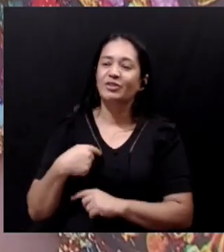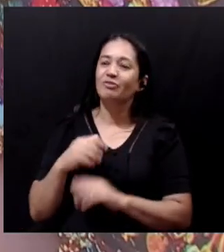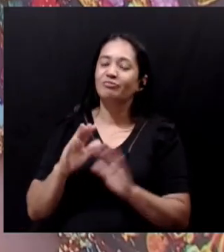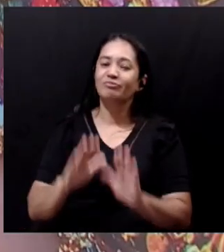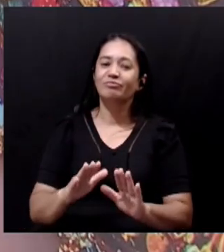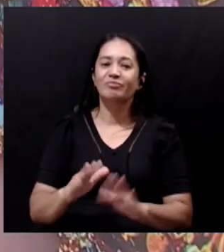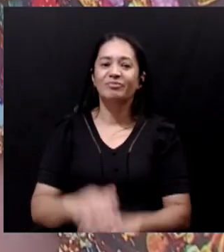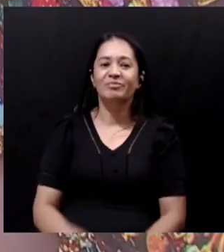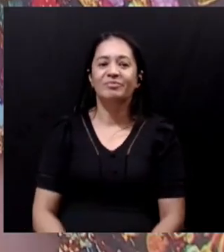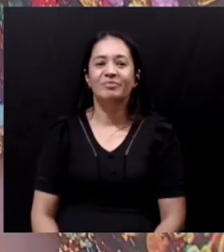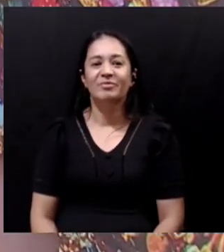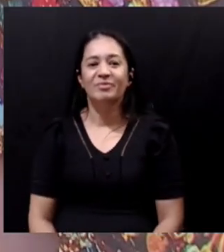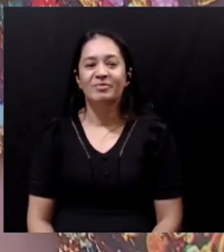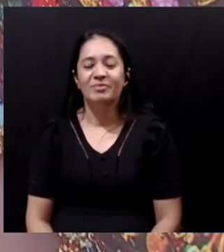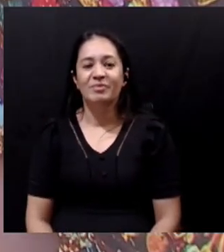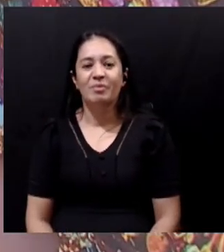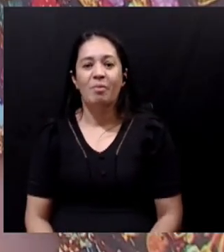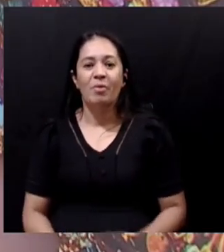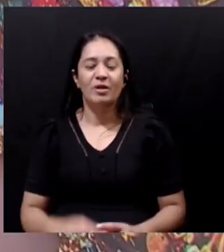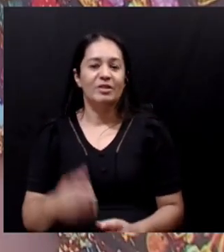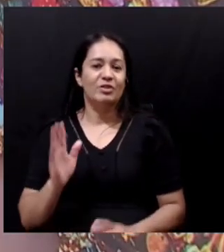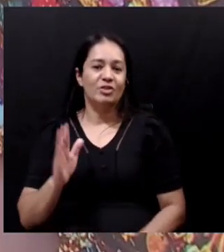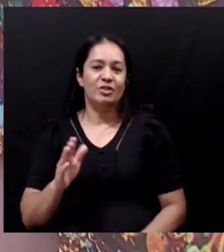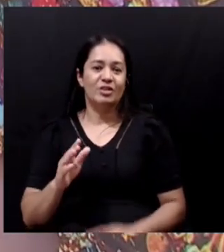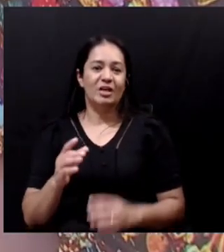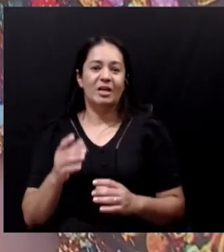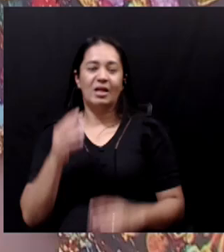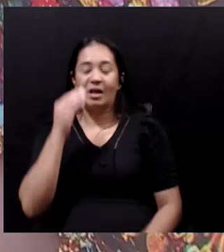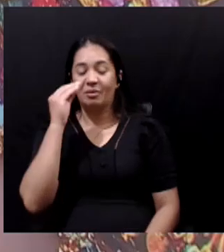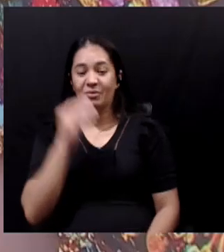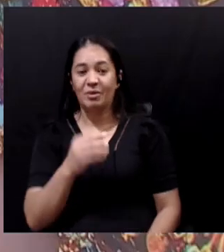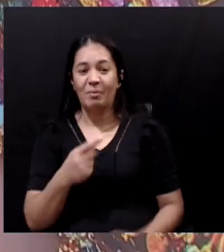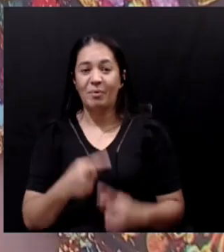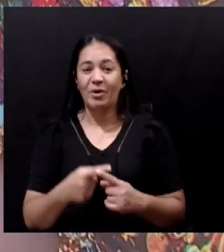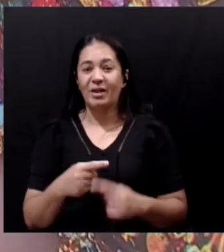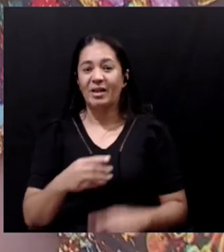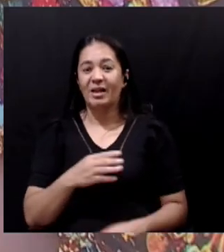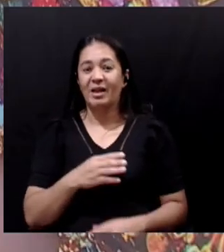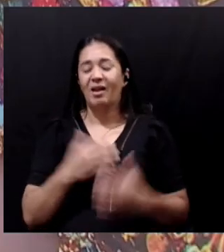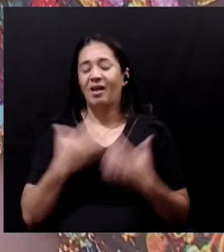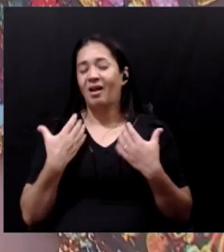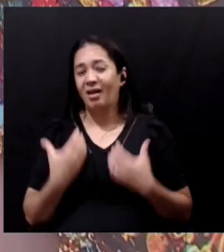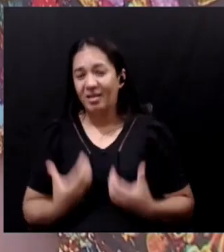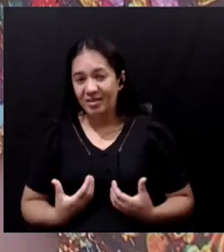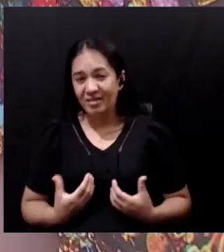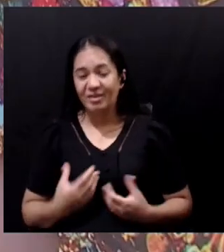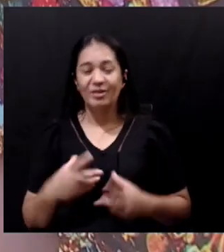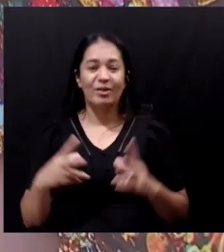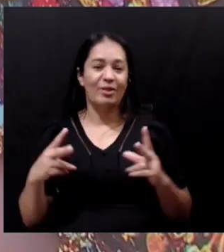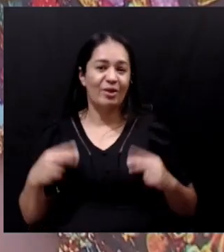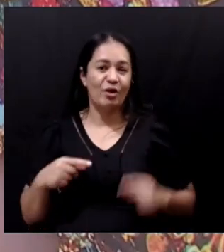senão eu teria já passado para frente, porque bar cansa muito, né? Nossa. Hoje, o que o senhor faz aqui?